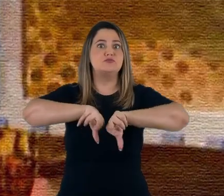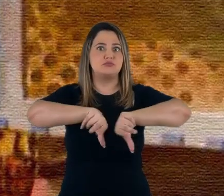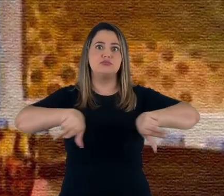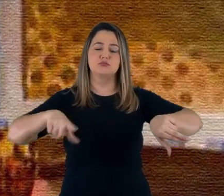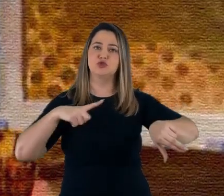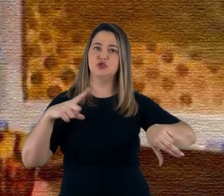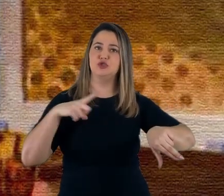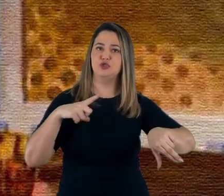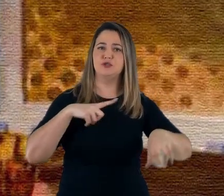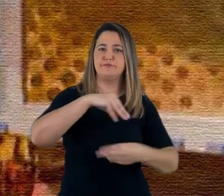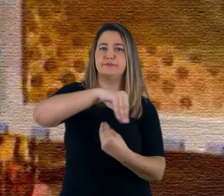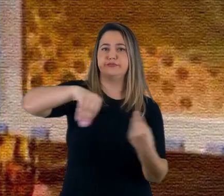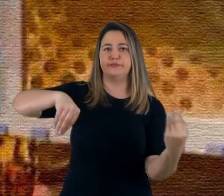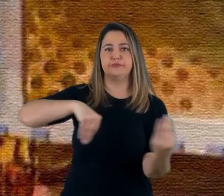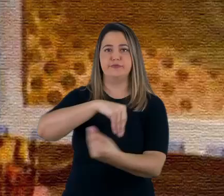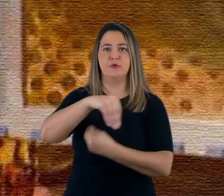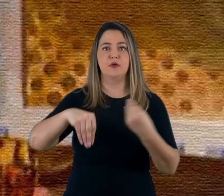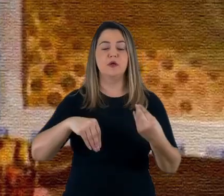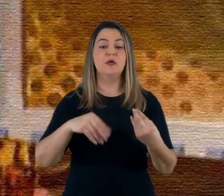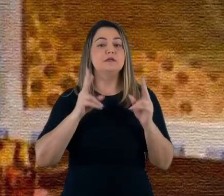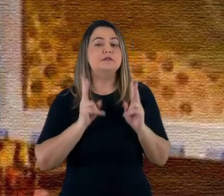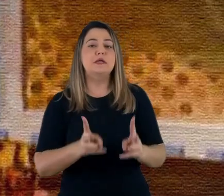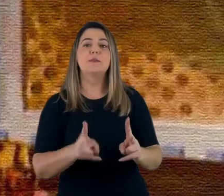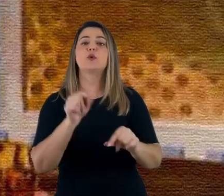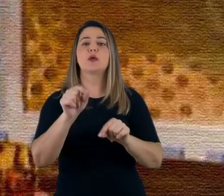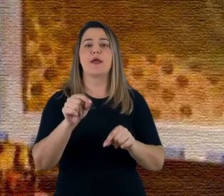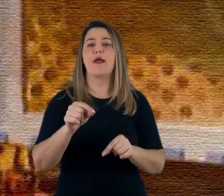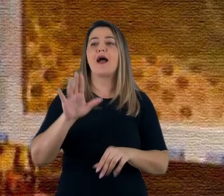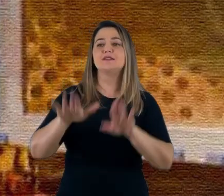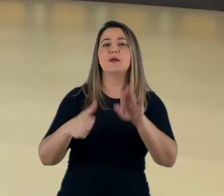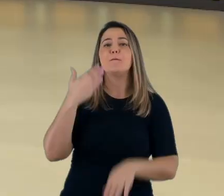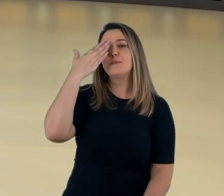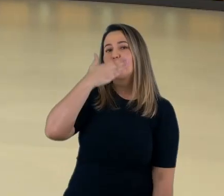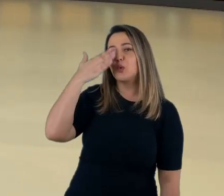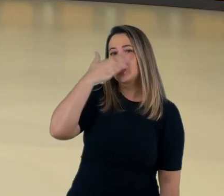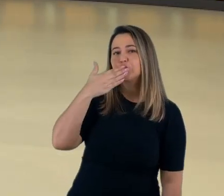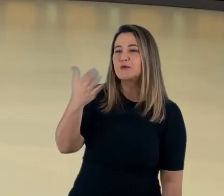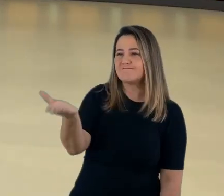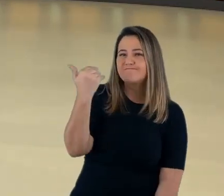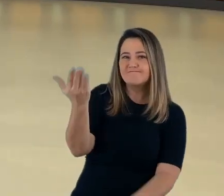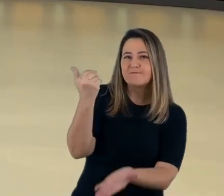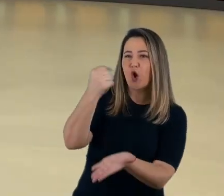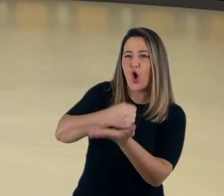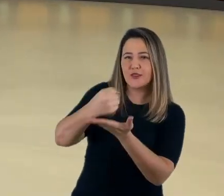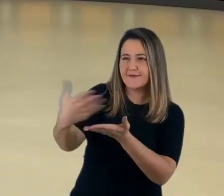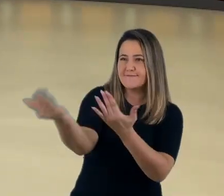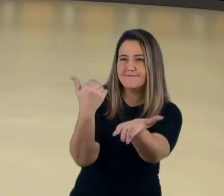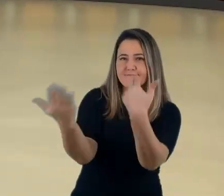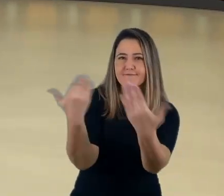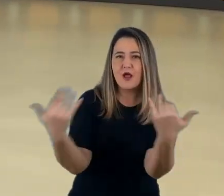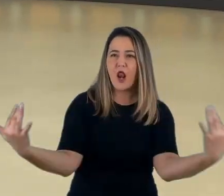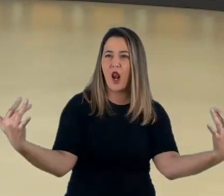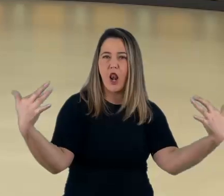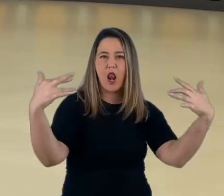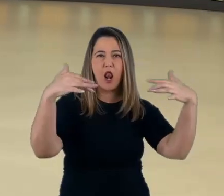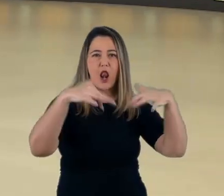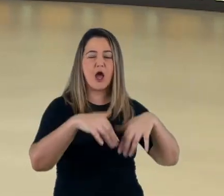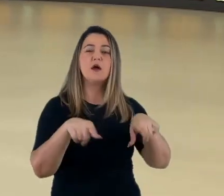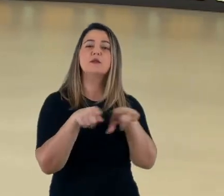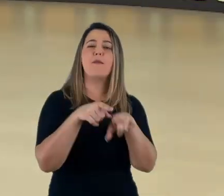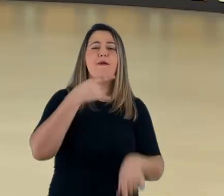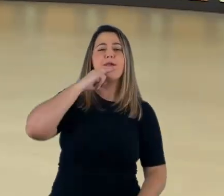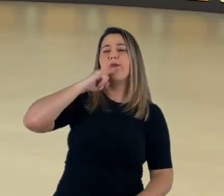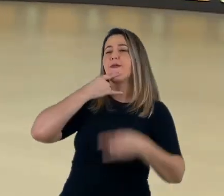comemorações palacianas que contratavam muitas prostitutas para o evento. Mas pior do que a orgia ou a bebedice